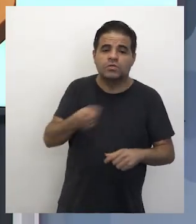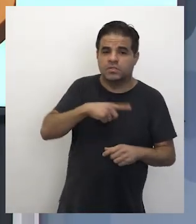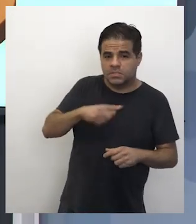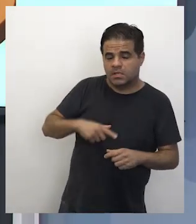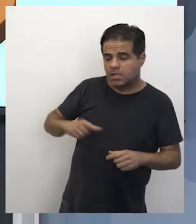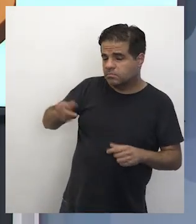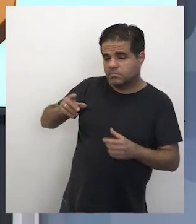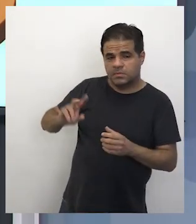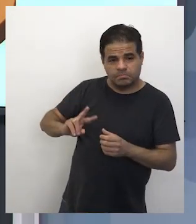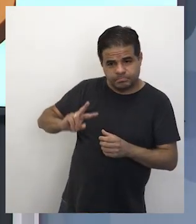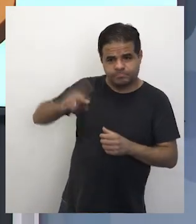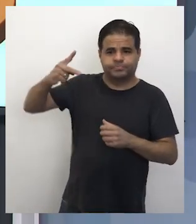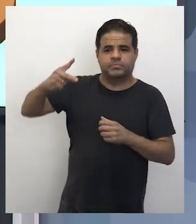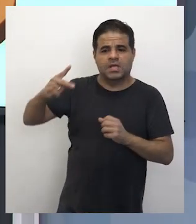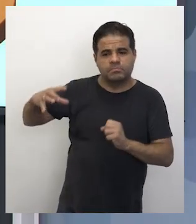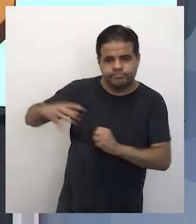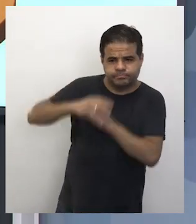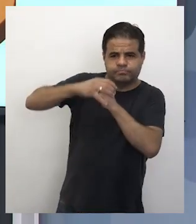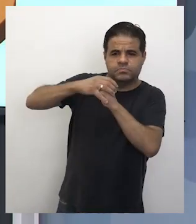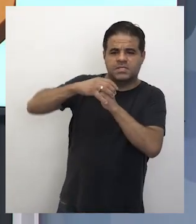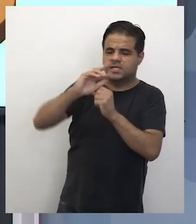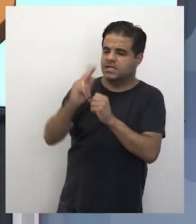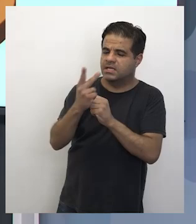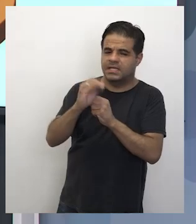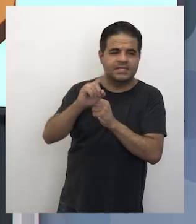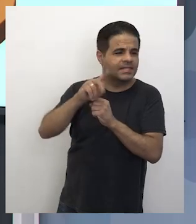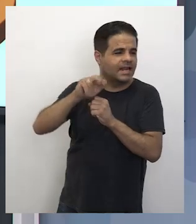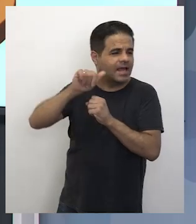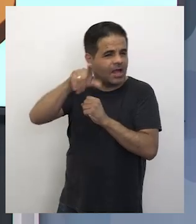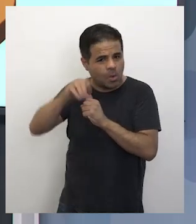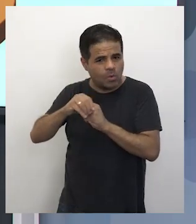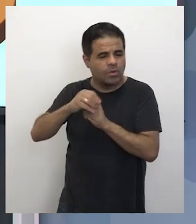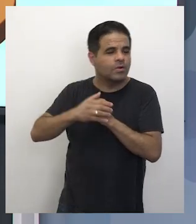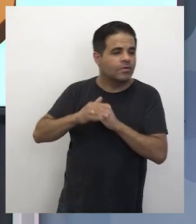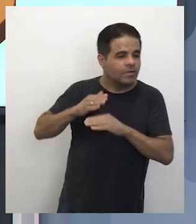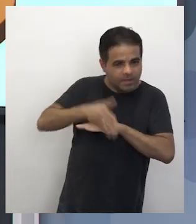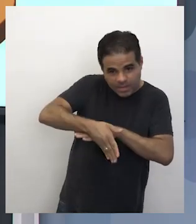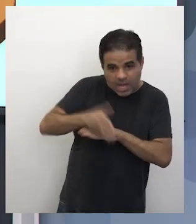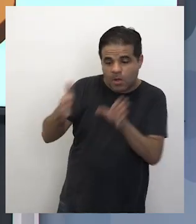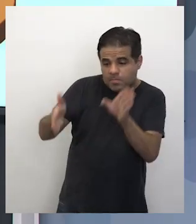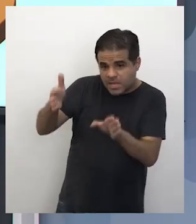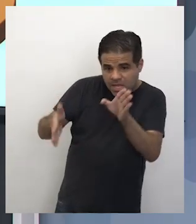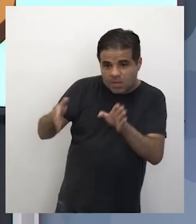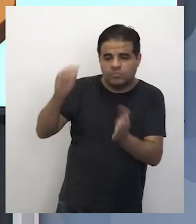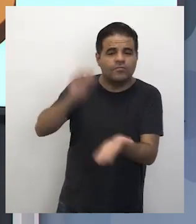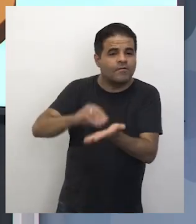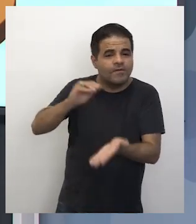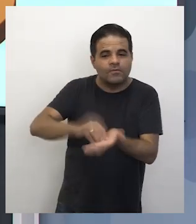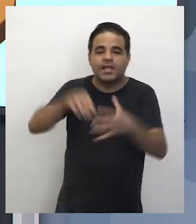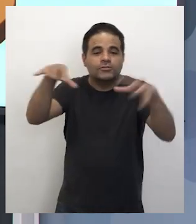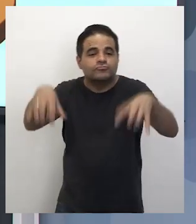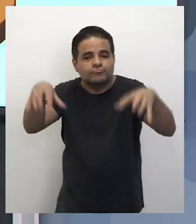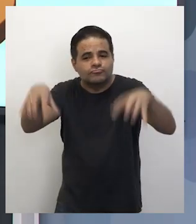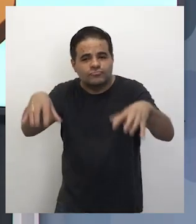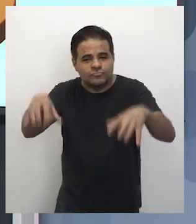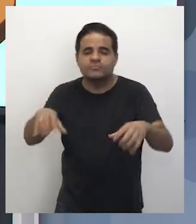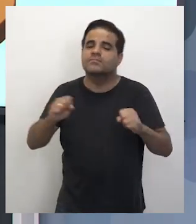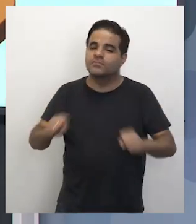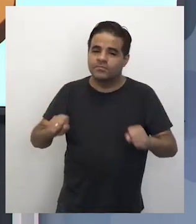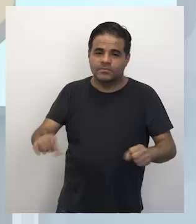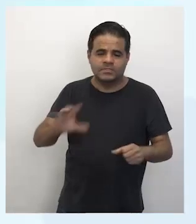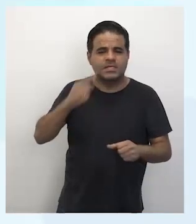potencial hidráulico e essa dependência do potencial hidráulico, ao passar por período de escassez de chuva, leva a isso, né? Você olhou